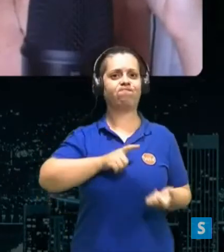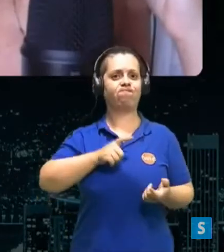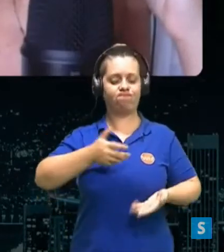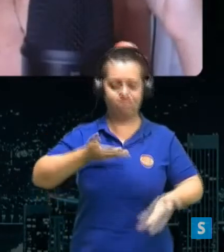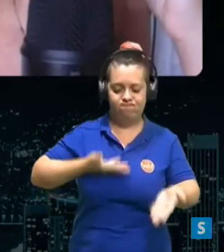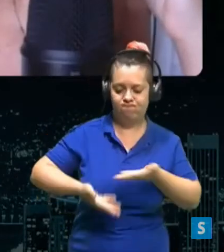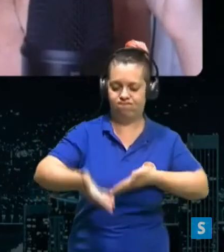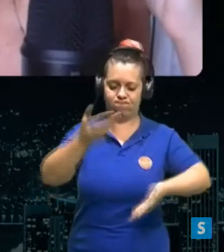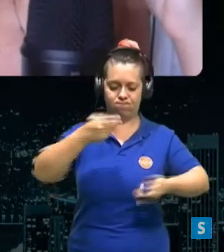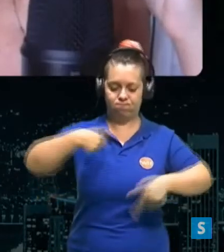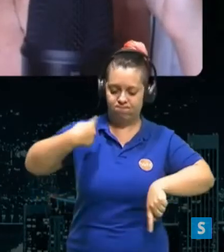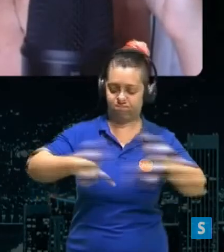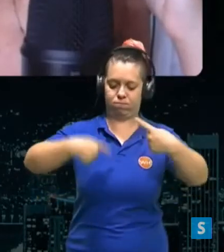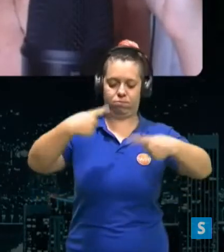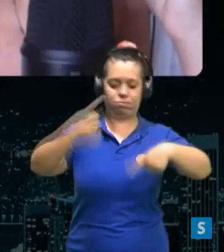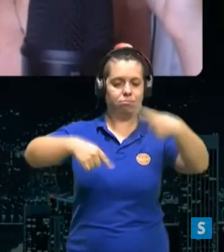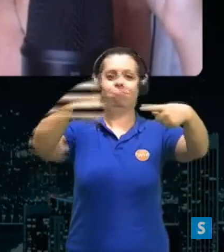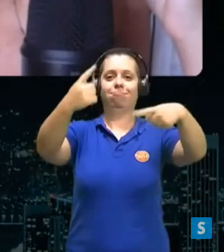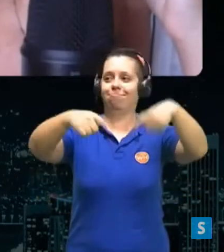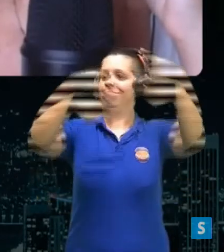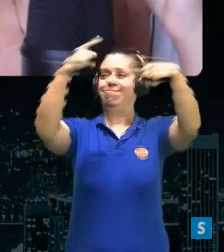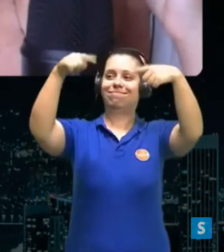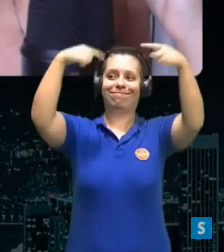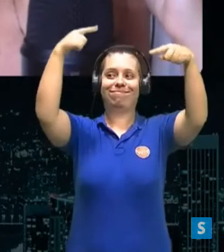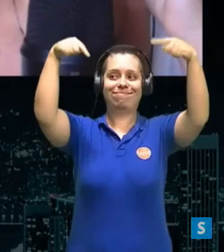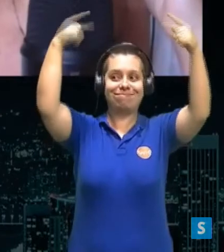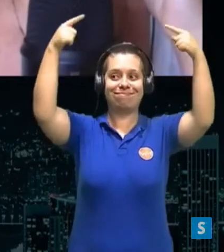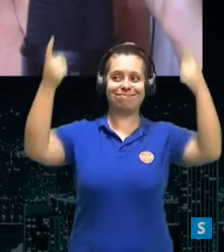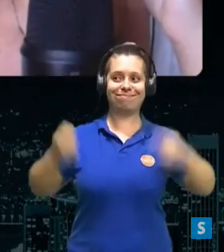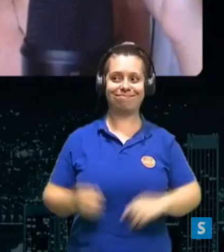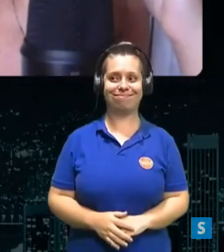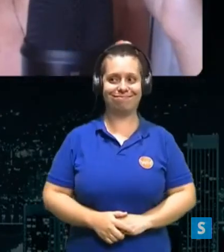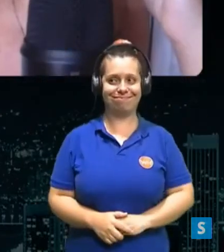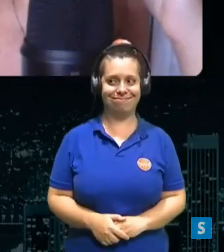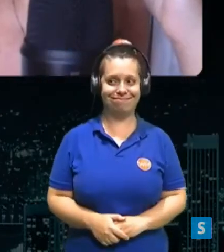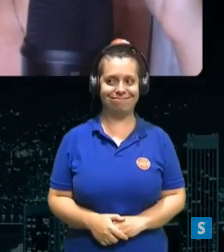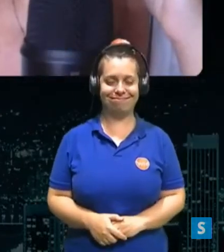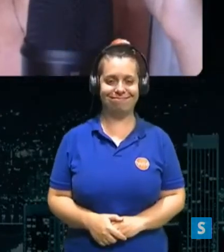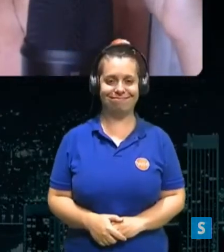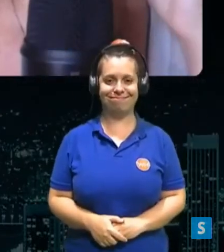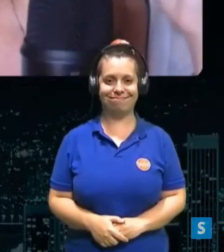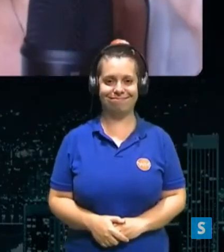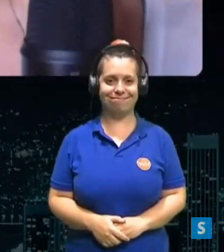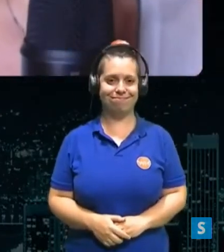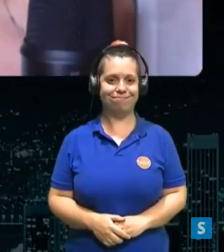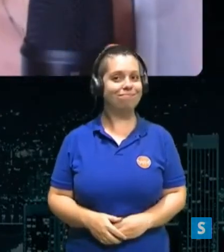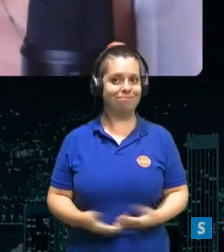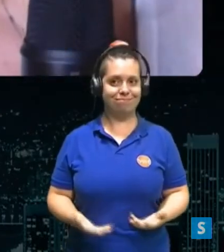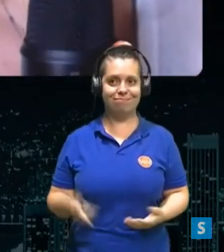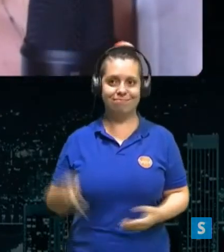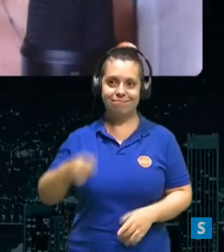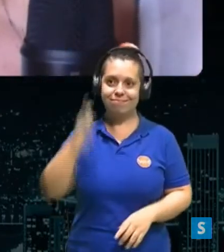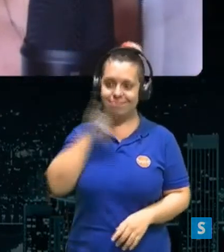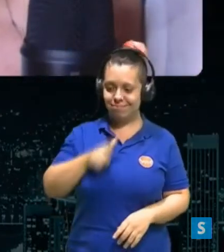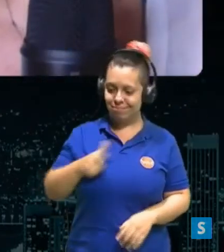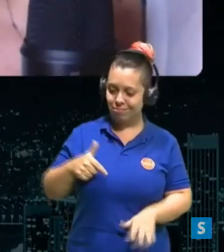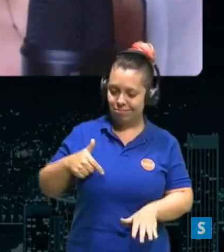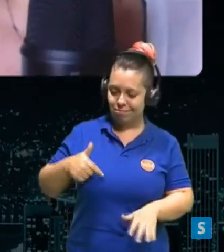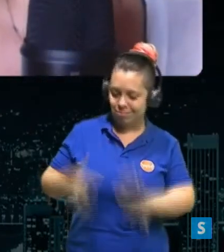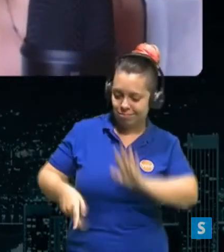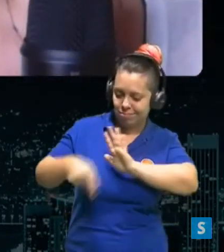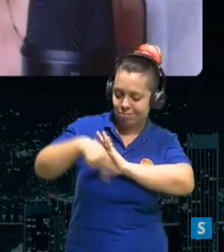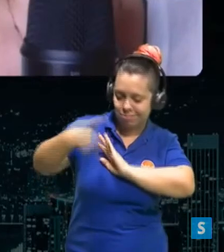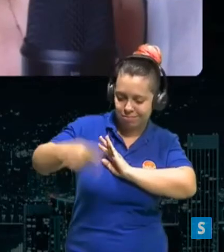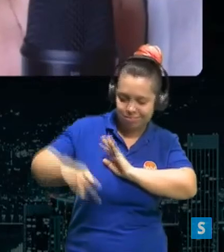regenere e Cresça com o passar do tempo a coisa tem que criar as suas próprias pernas e se você